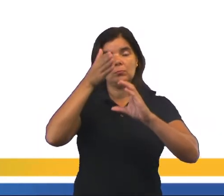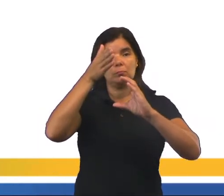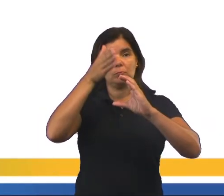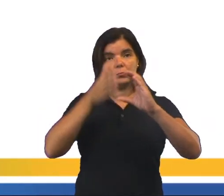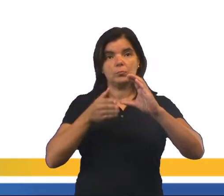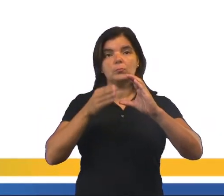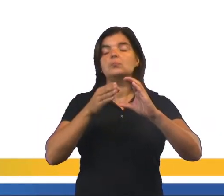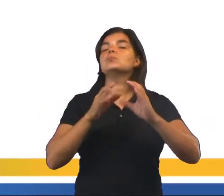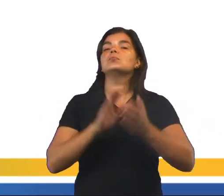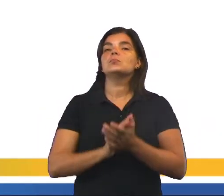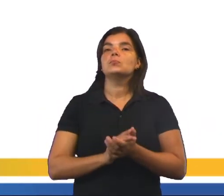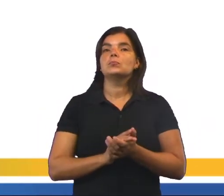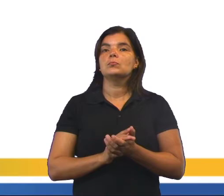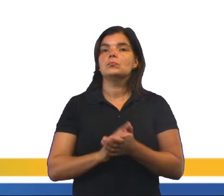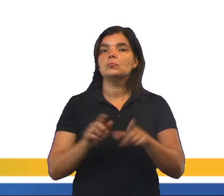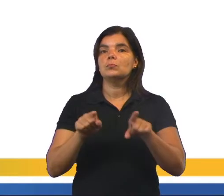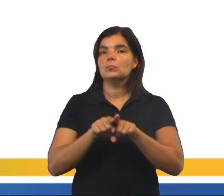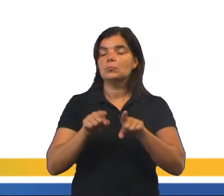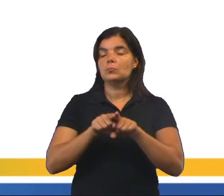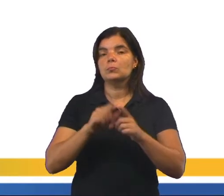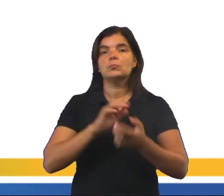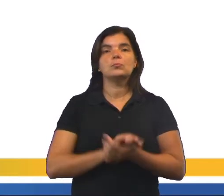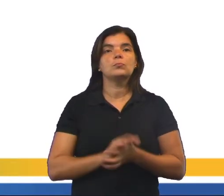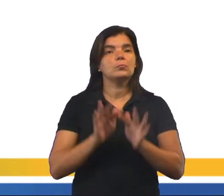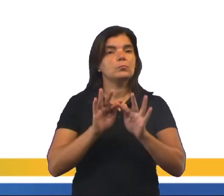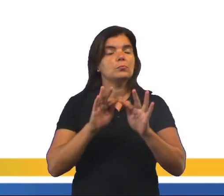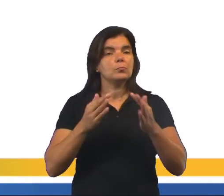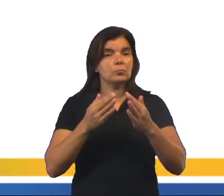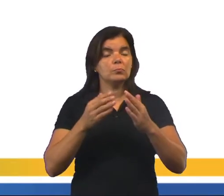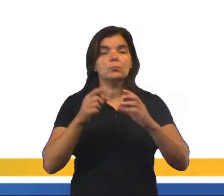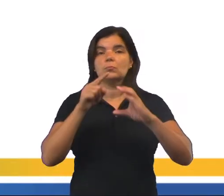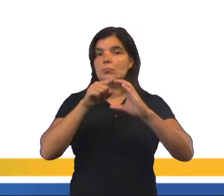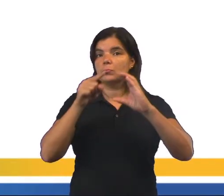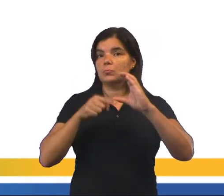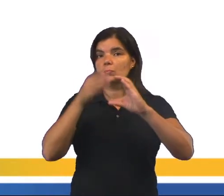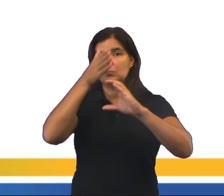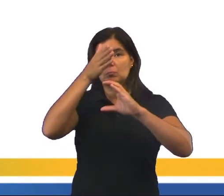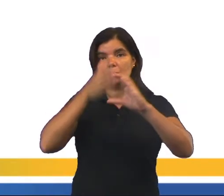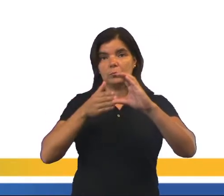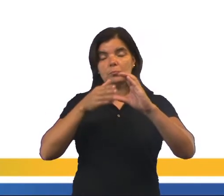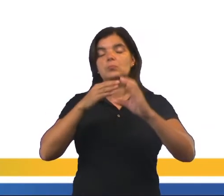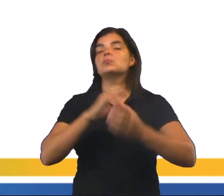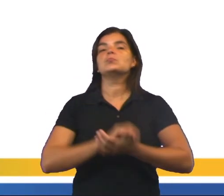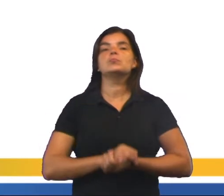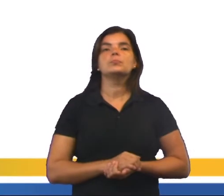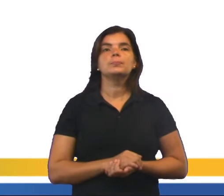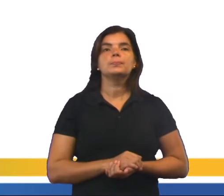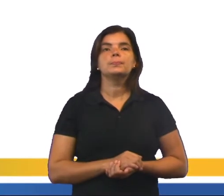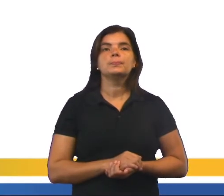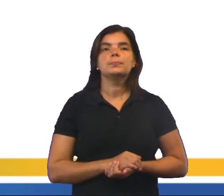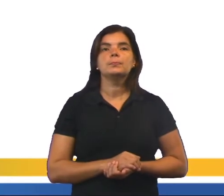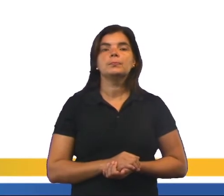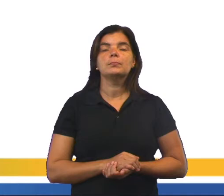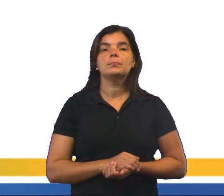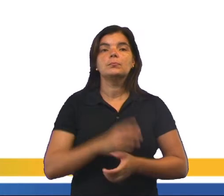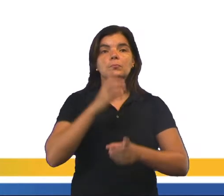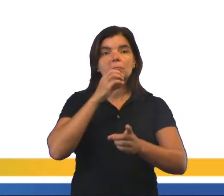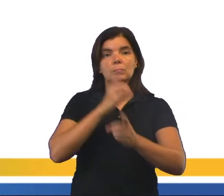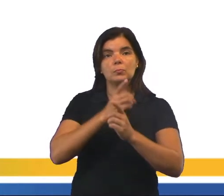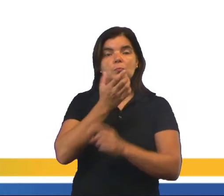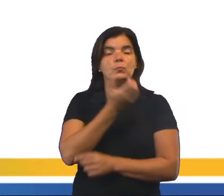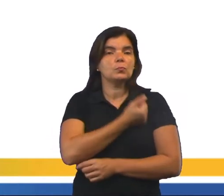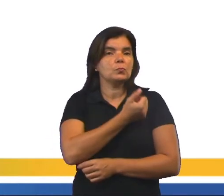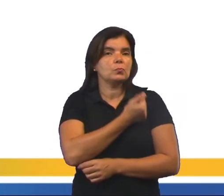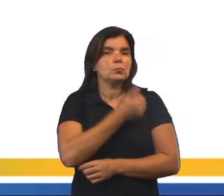é a mesma coisa. Só que nós vamos chamar, no círculo de circunferência, o perímetro como comprimento, tá? A descoberta desse